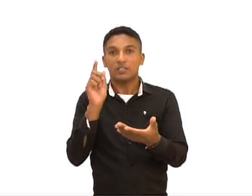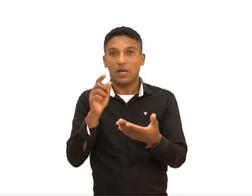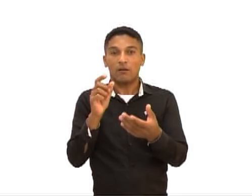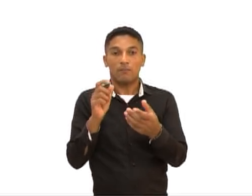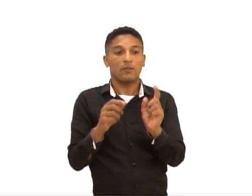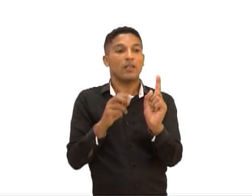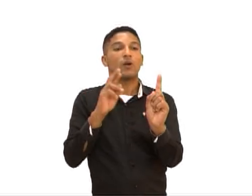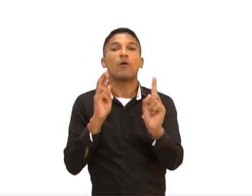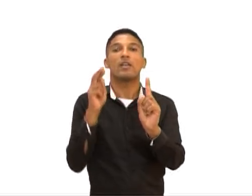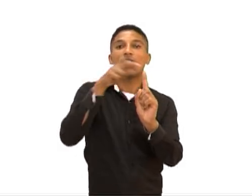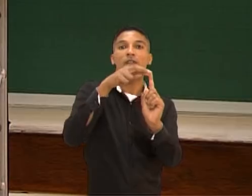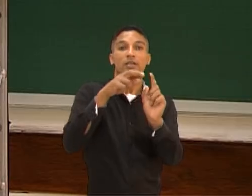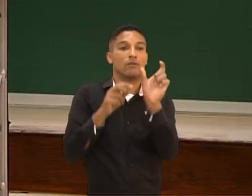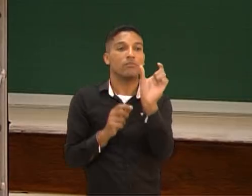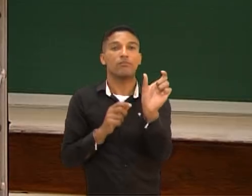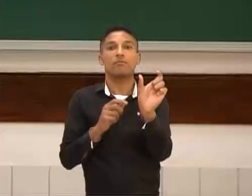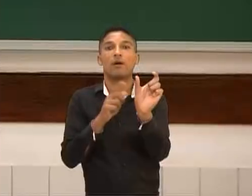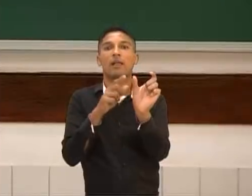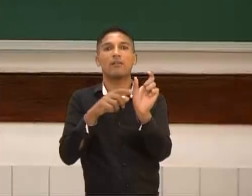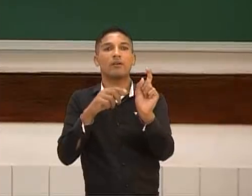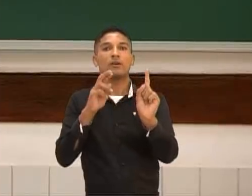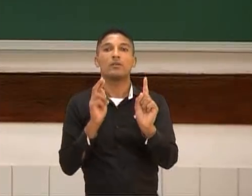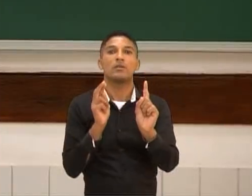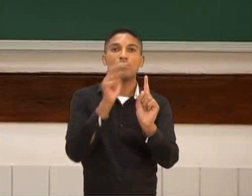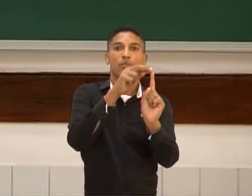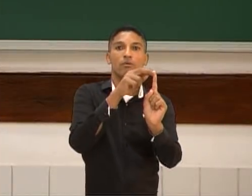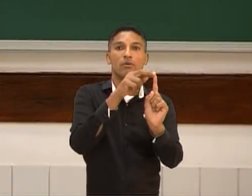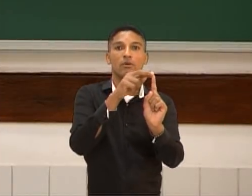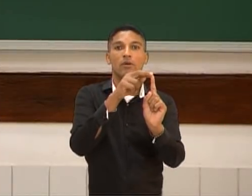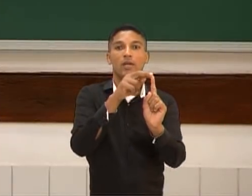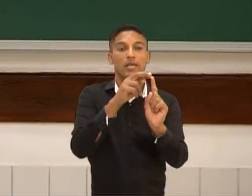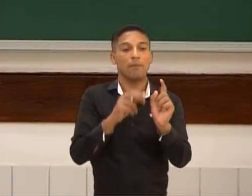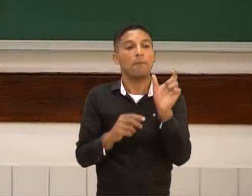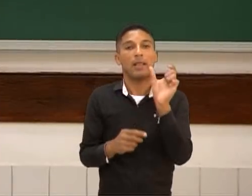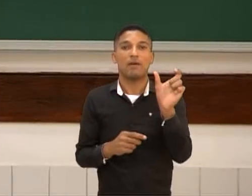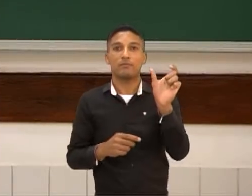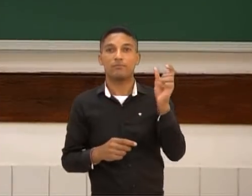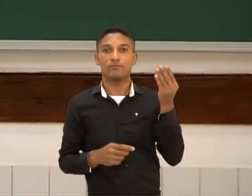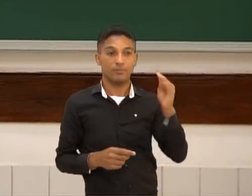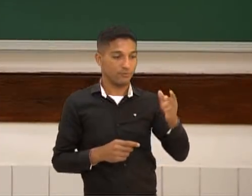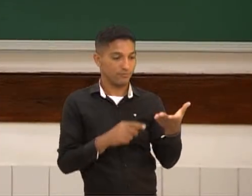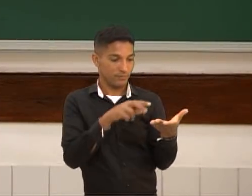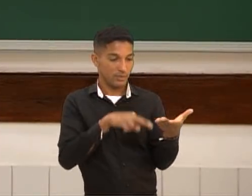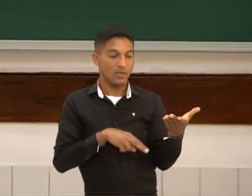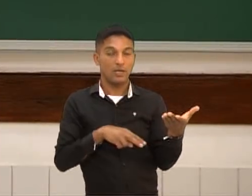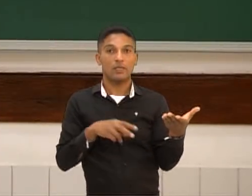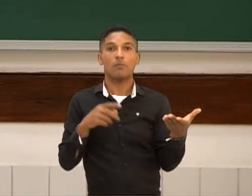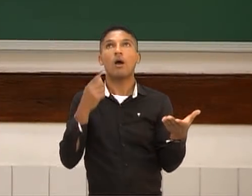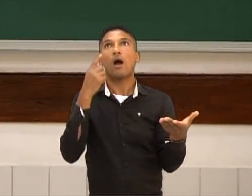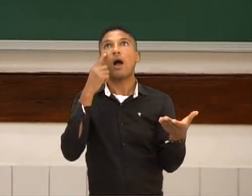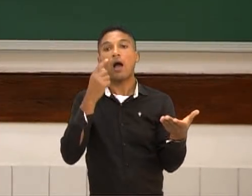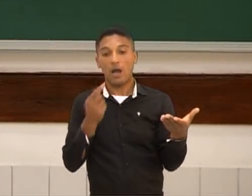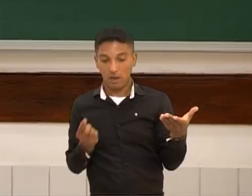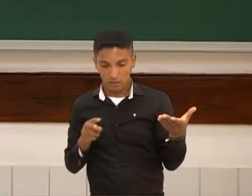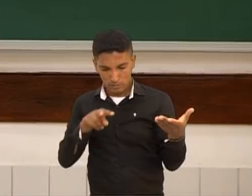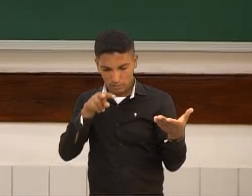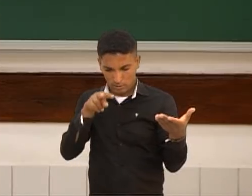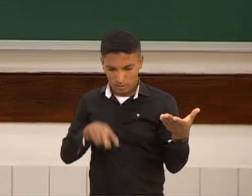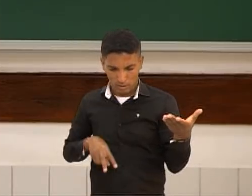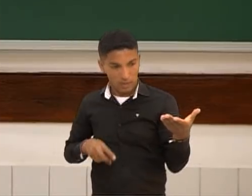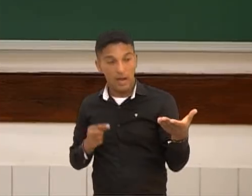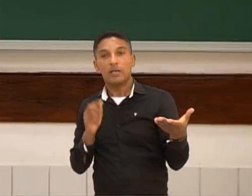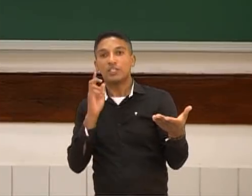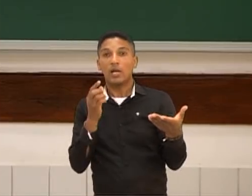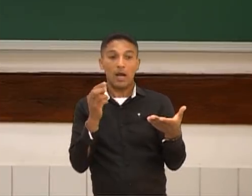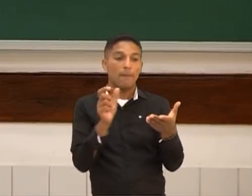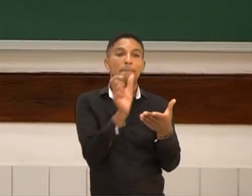subentendida, certo? Então, quando eu tenho uma anáfora, eu faço uma retomada, às vezes por meio de um único pronome, de algo que já foi